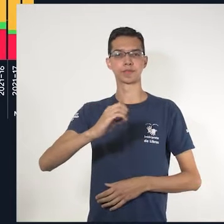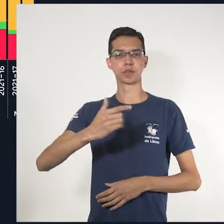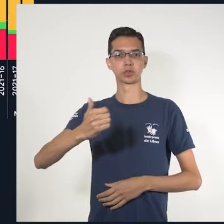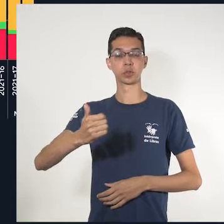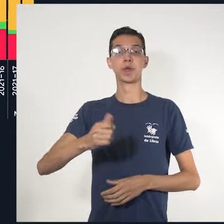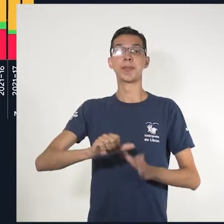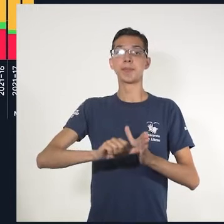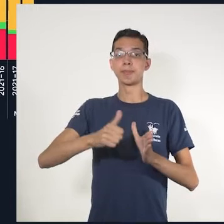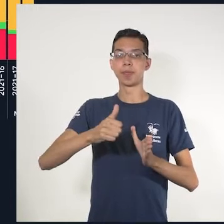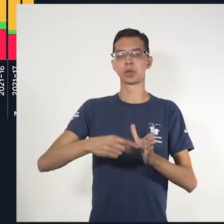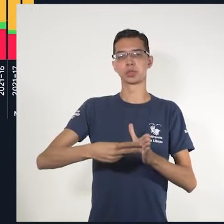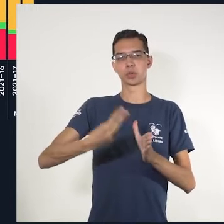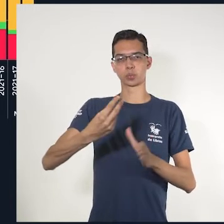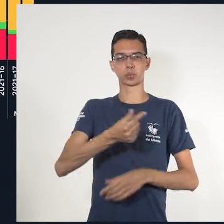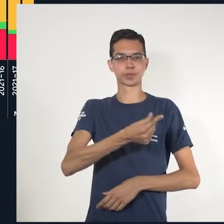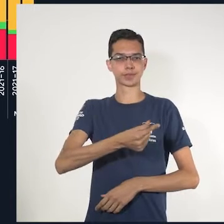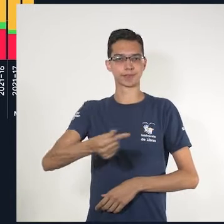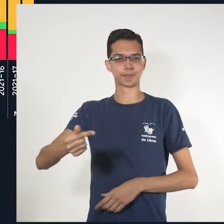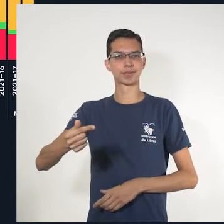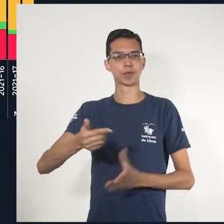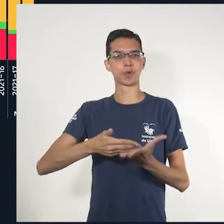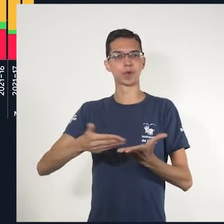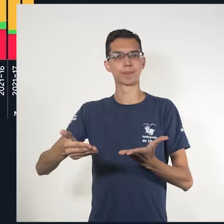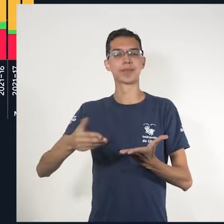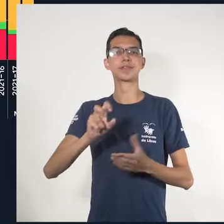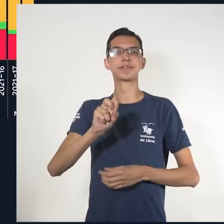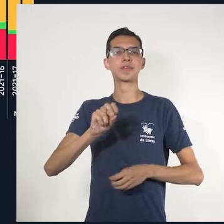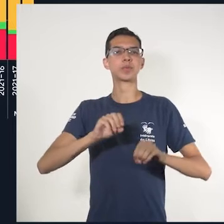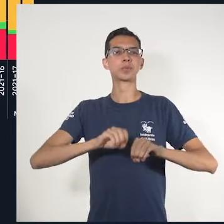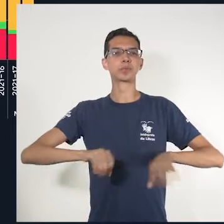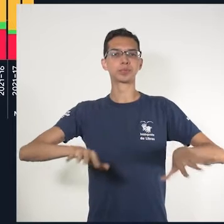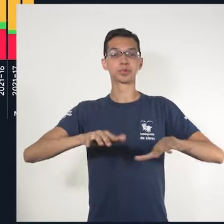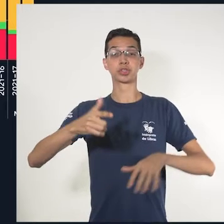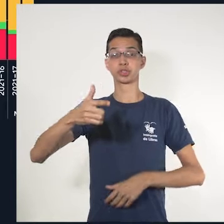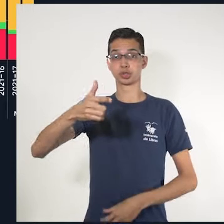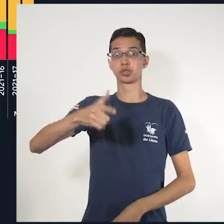semana epidemiológica, o aumento de casos